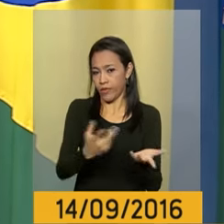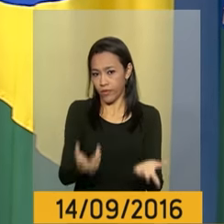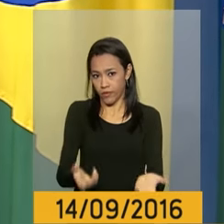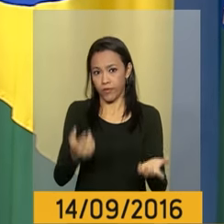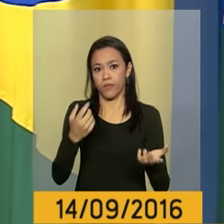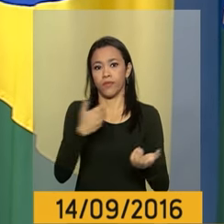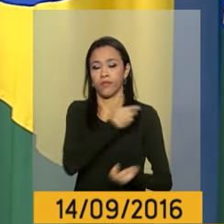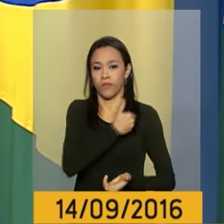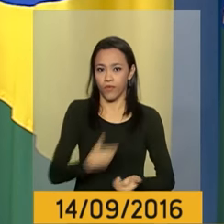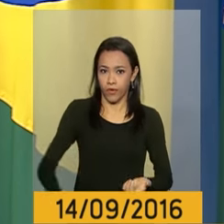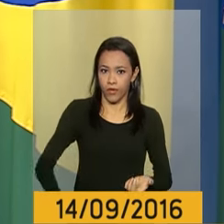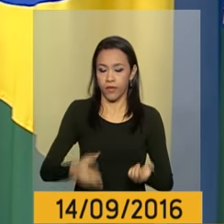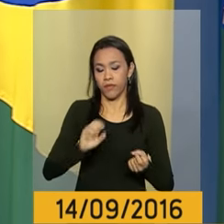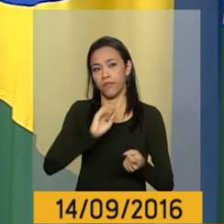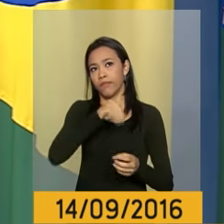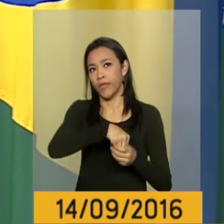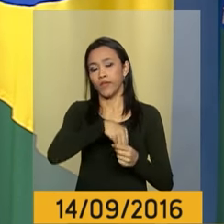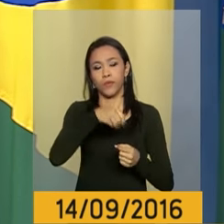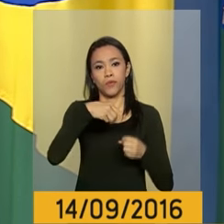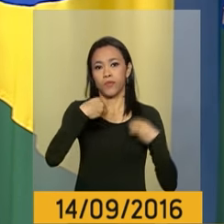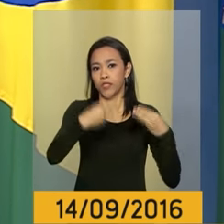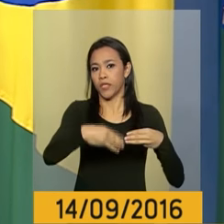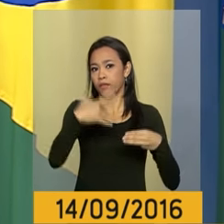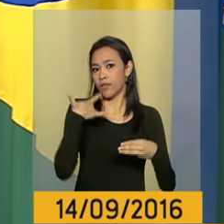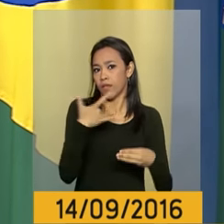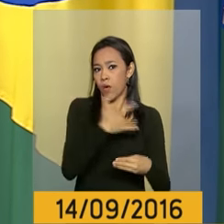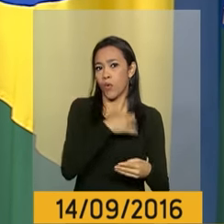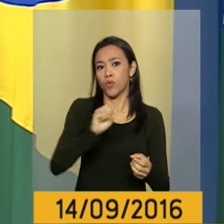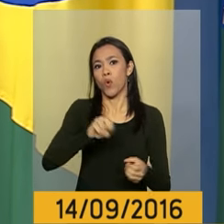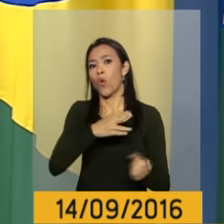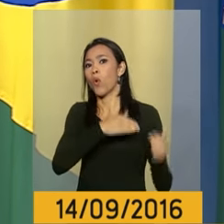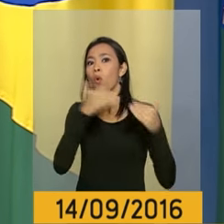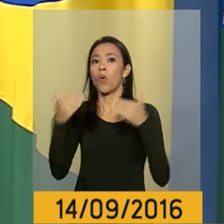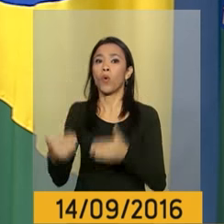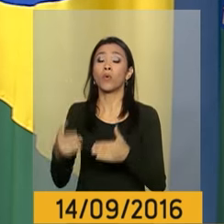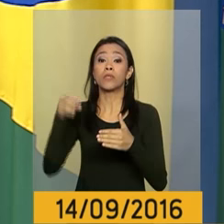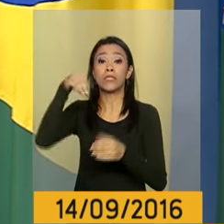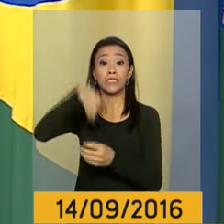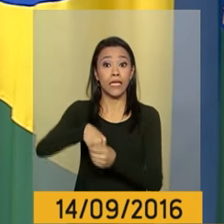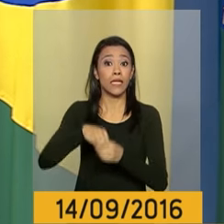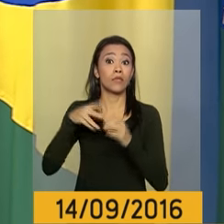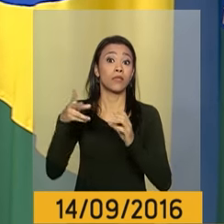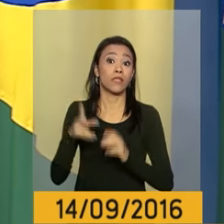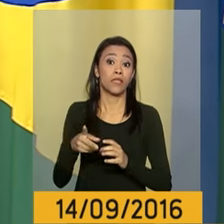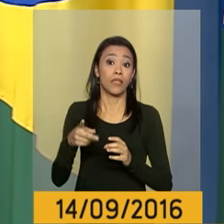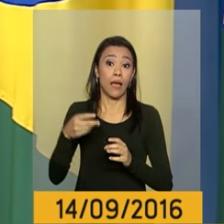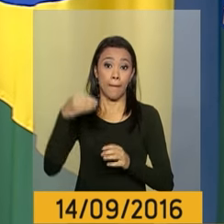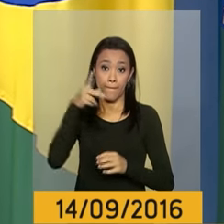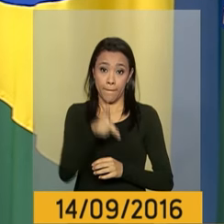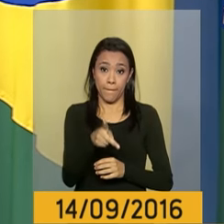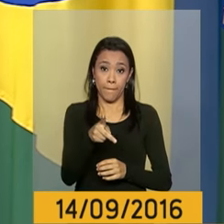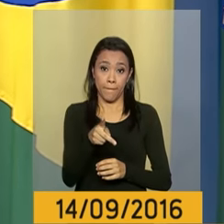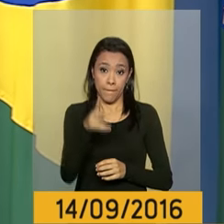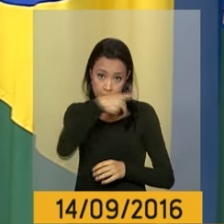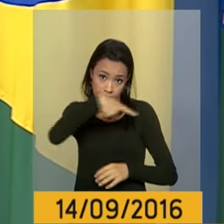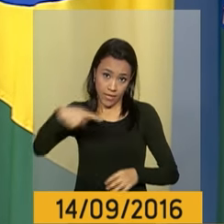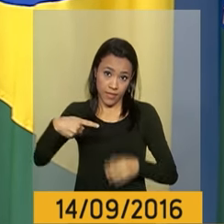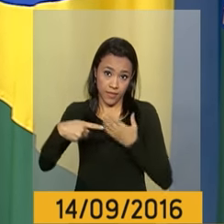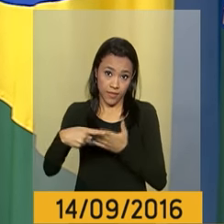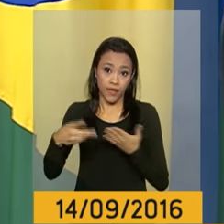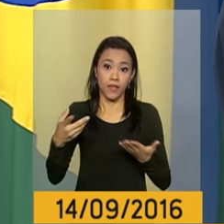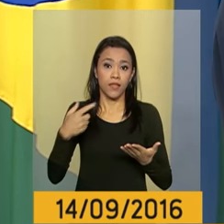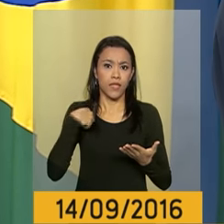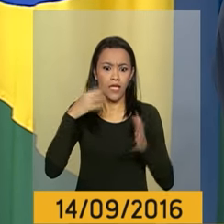Saúde ou na Presidência da República, você tem que estar atento às funções do cargo e não à eventual